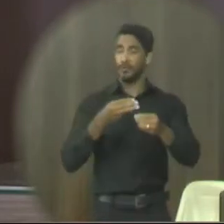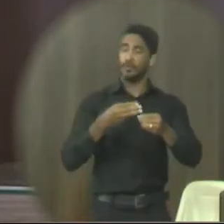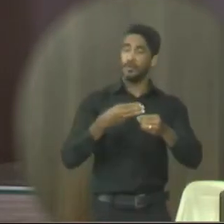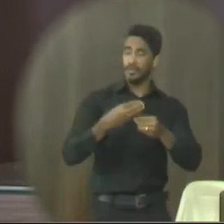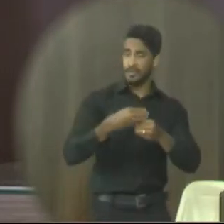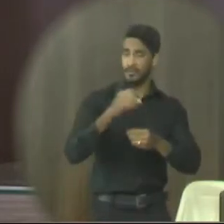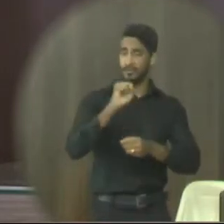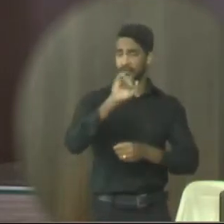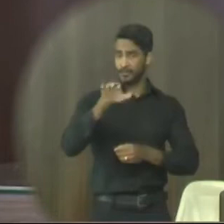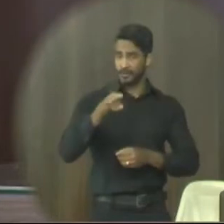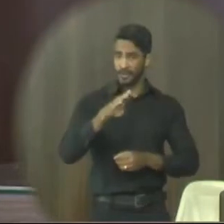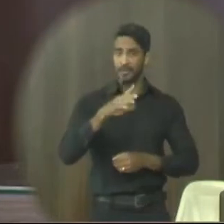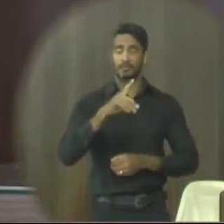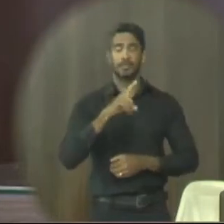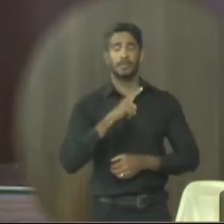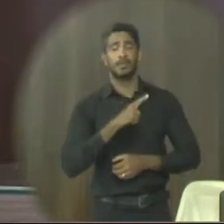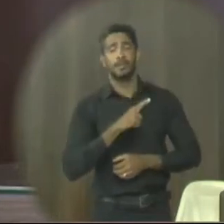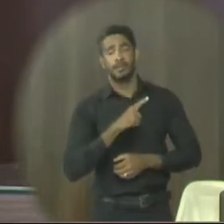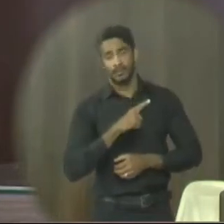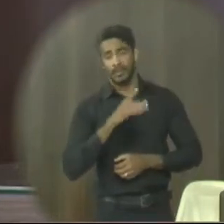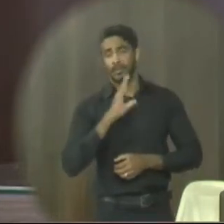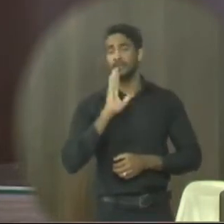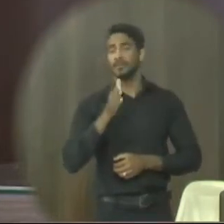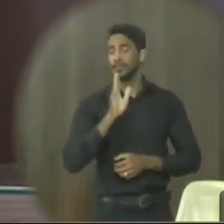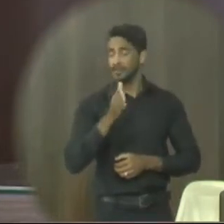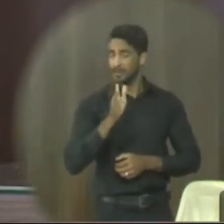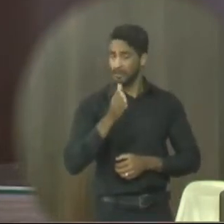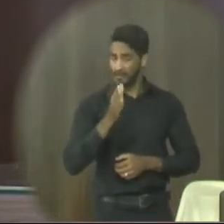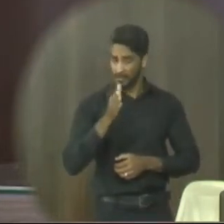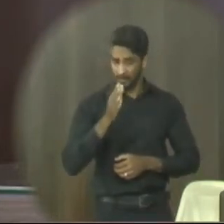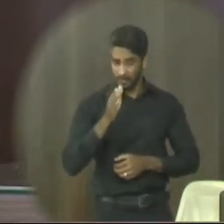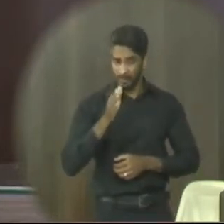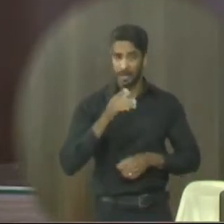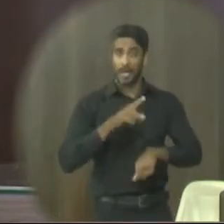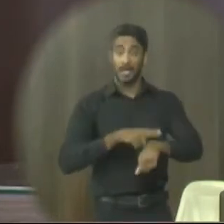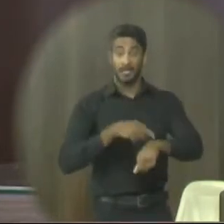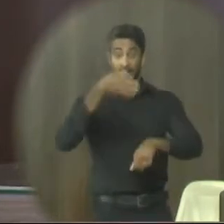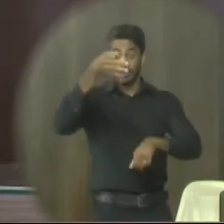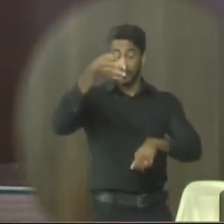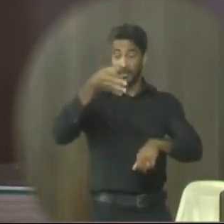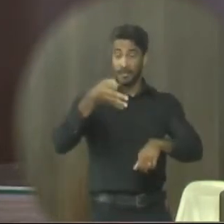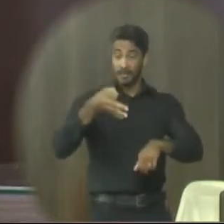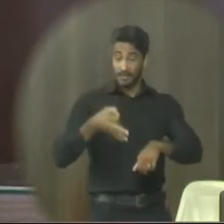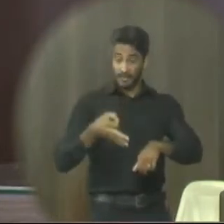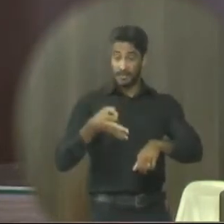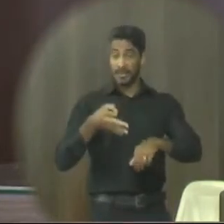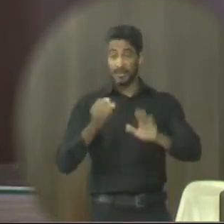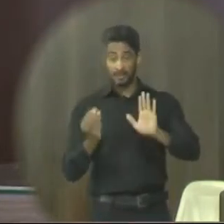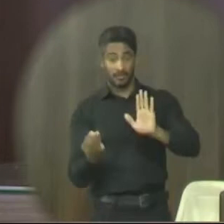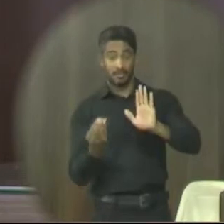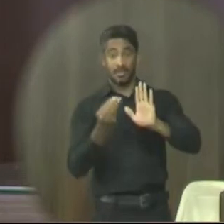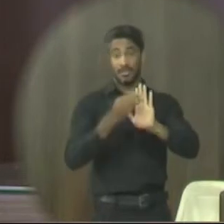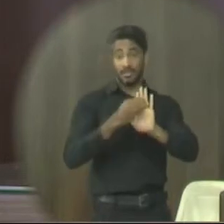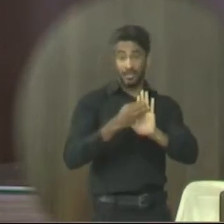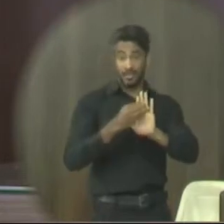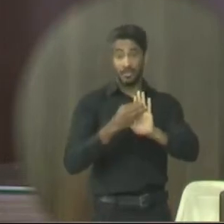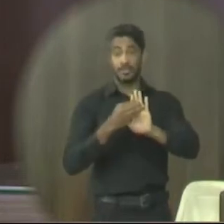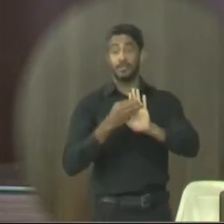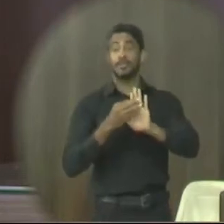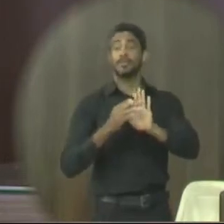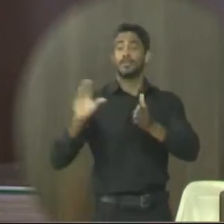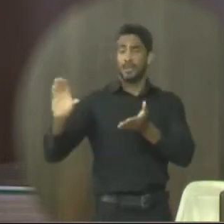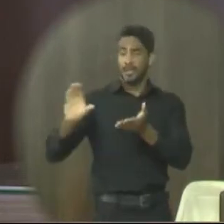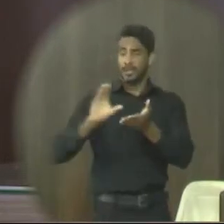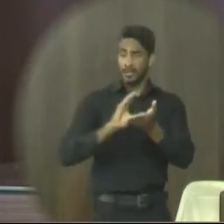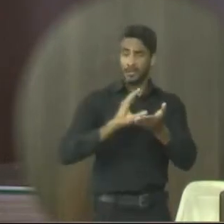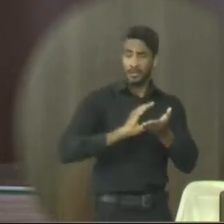12.527 de 2011. O município de Janaúba já mantém esses disponíveis em termo real, registro de repasses ou transferência